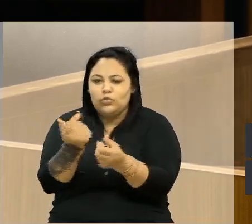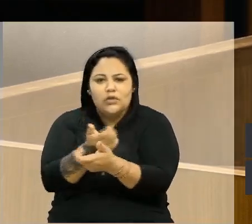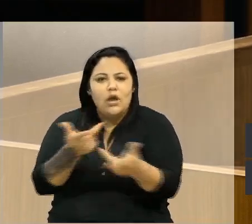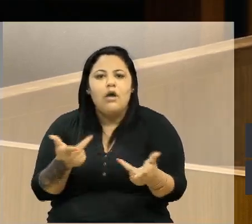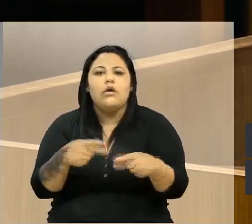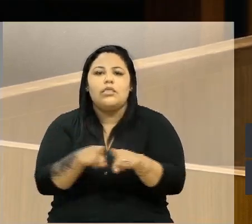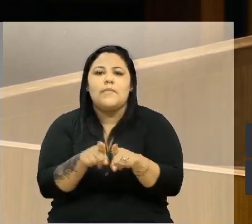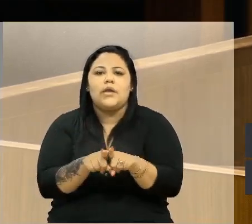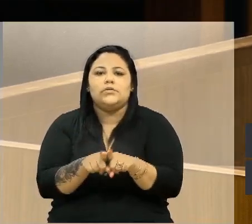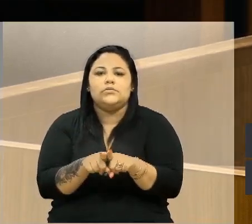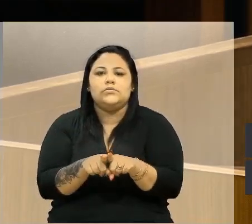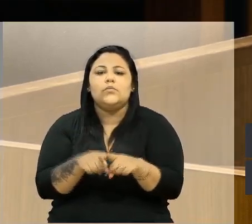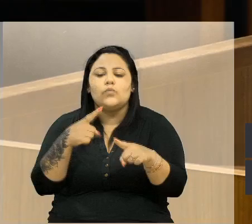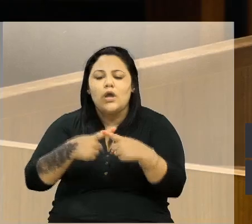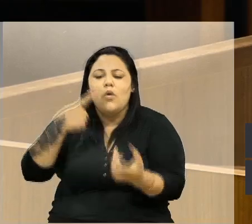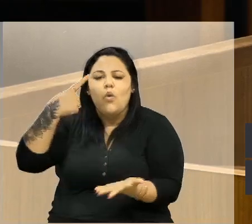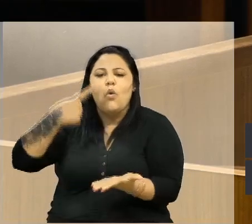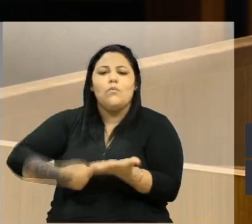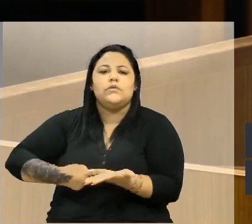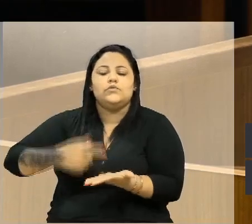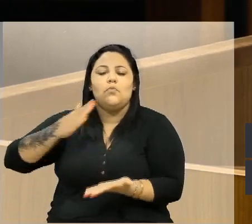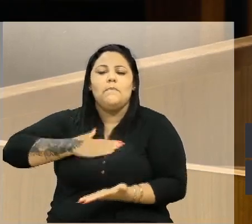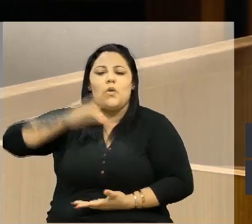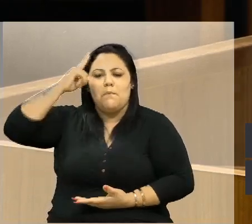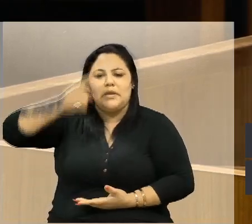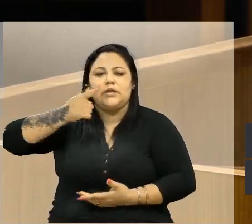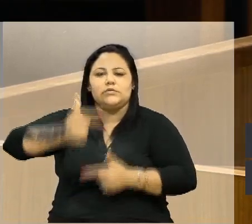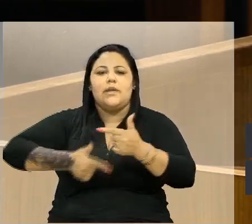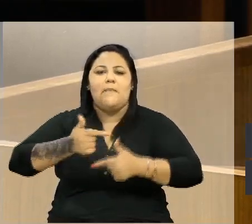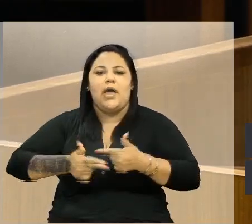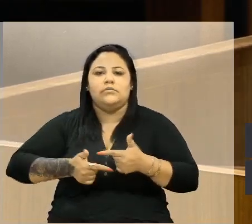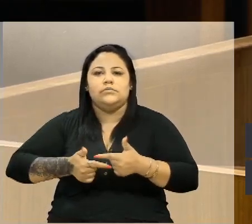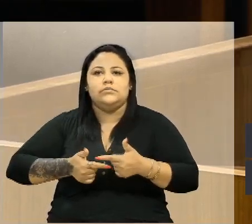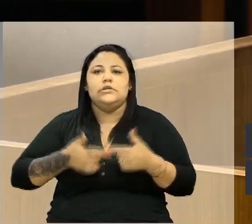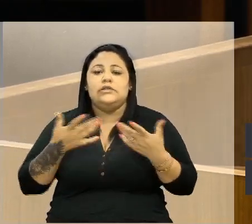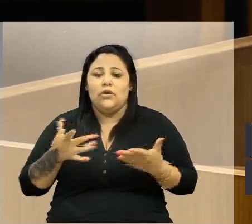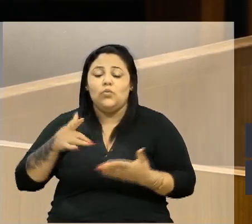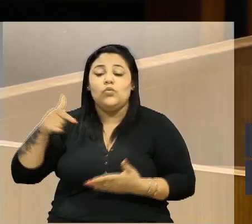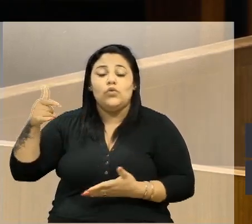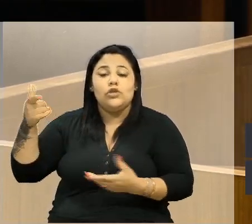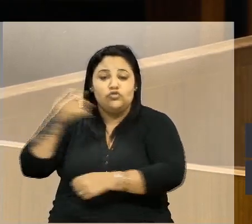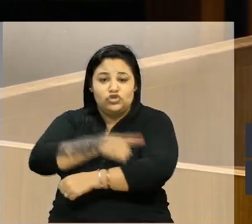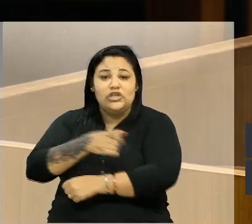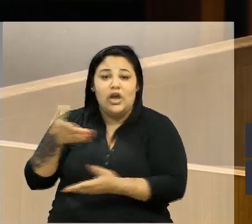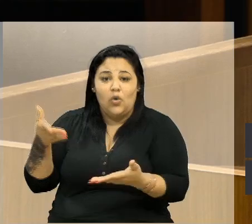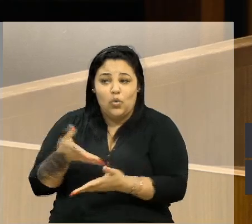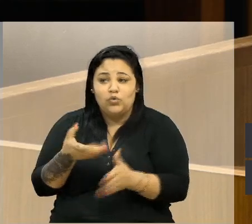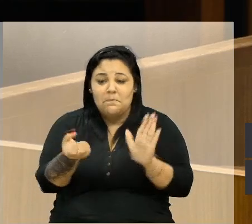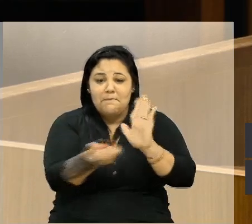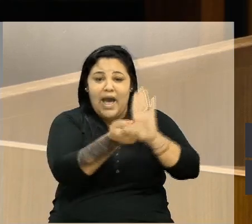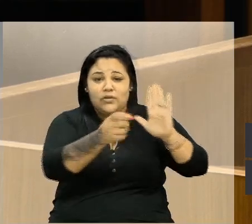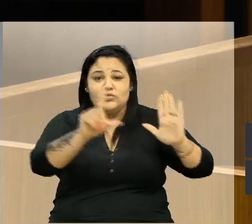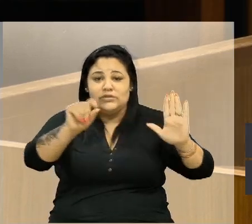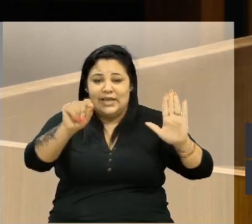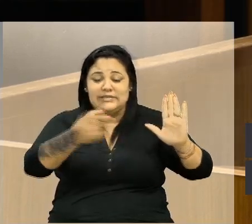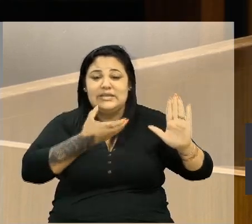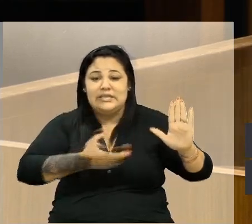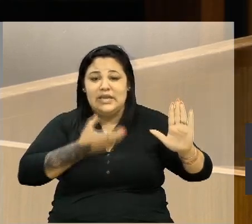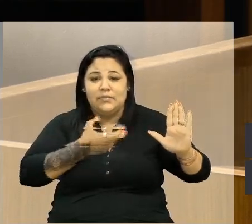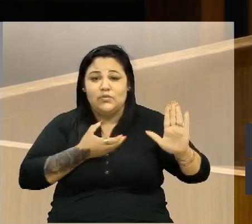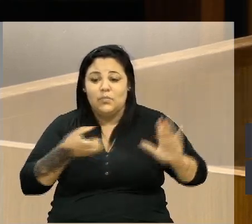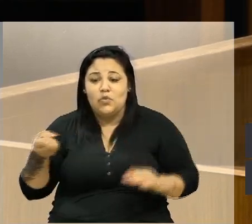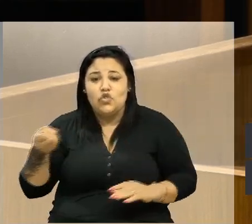isso é um compromisso do meu mandato. Então, que esse 10 de dezembro seja um marco para a renovação do